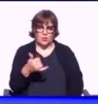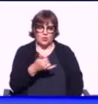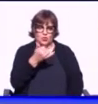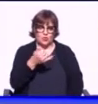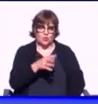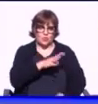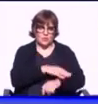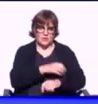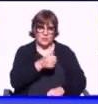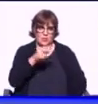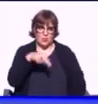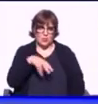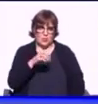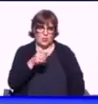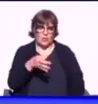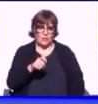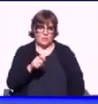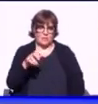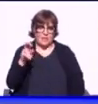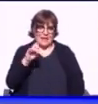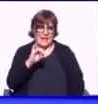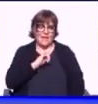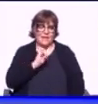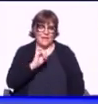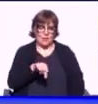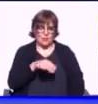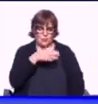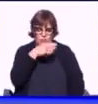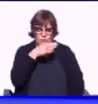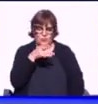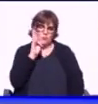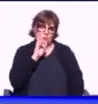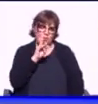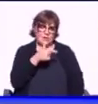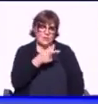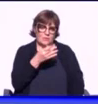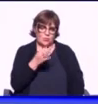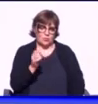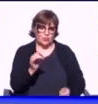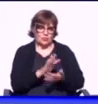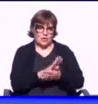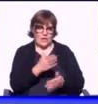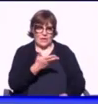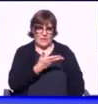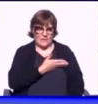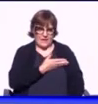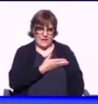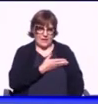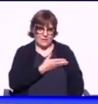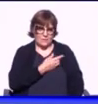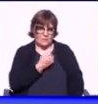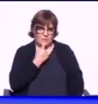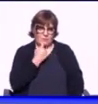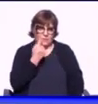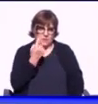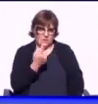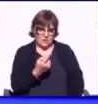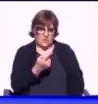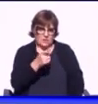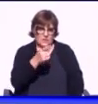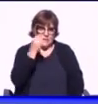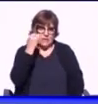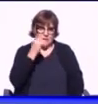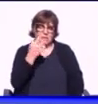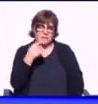comissário Bruno Pereira, hoje em declarações, aliás, teve a oportunidade de ver no Porto Canal, no jornal Diário, sublinhou que estes crimes